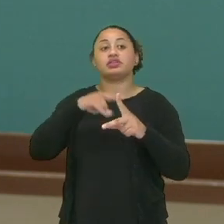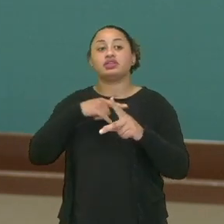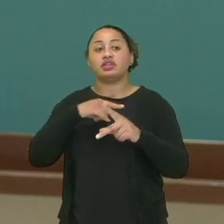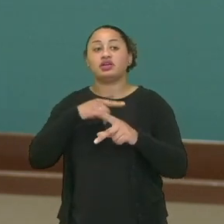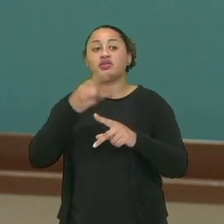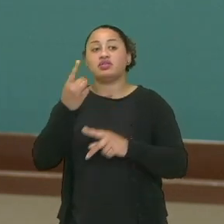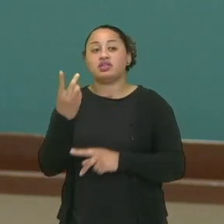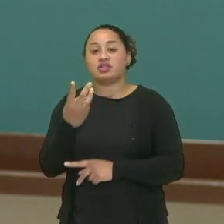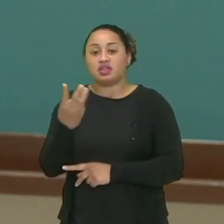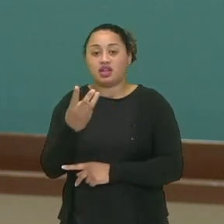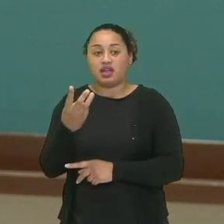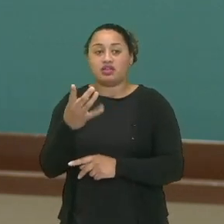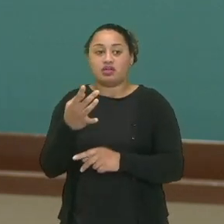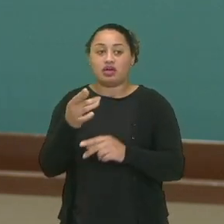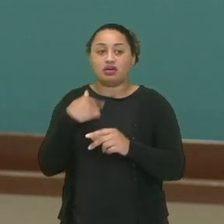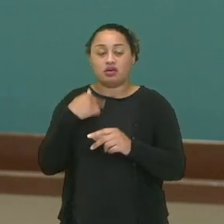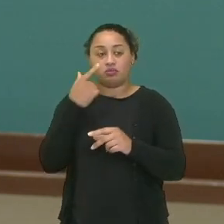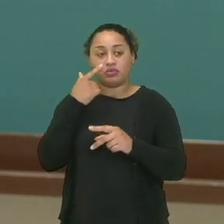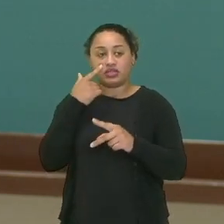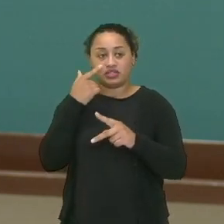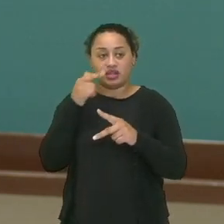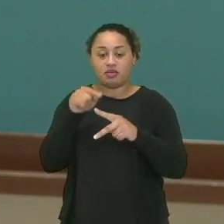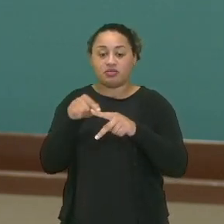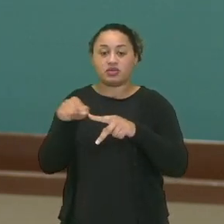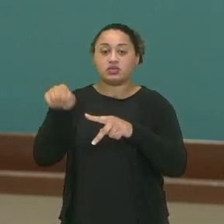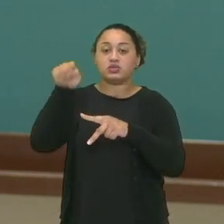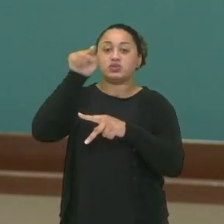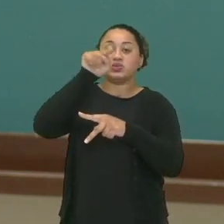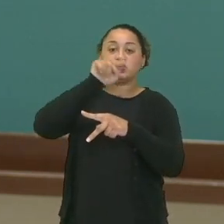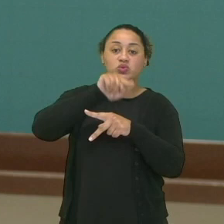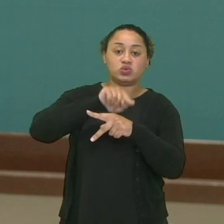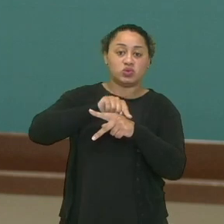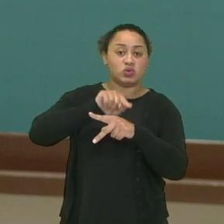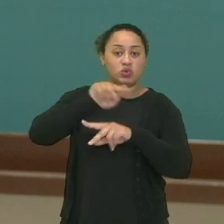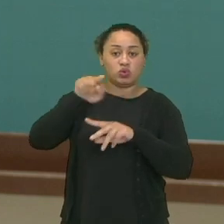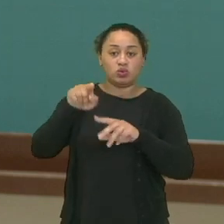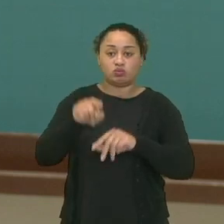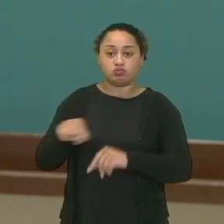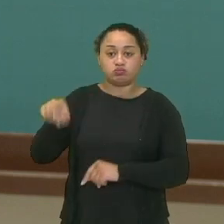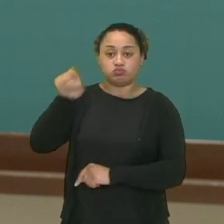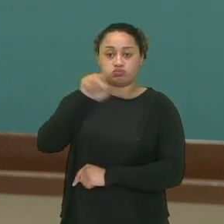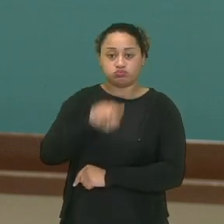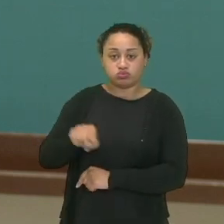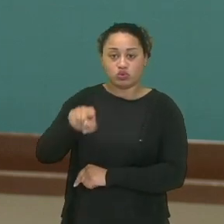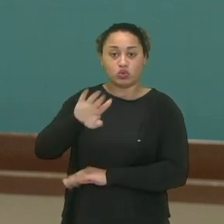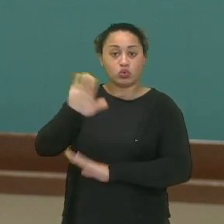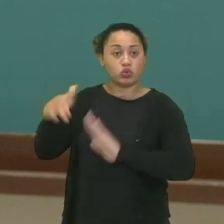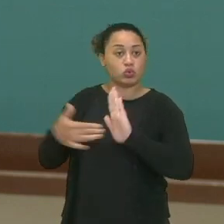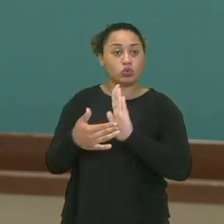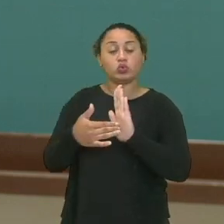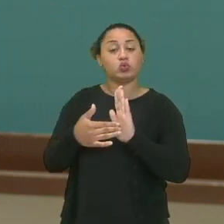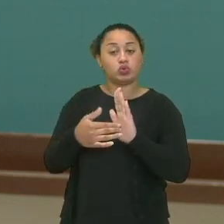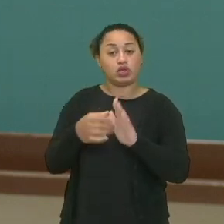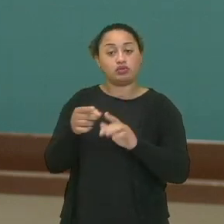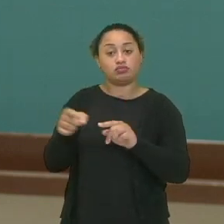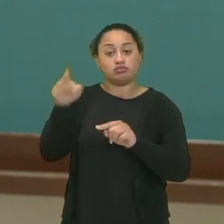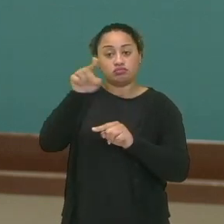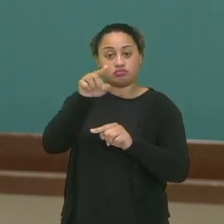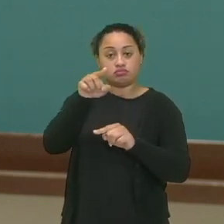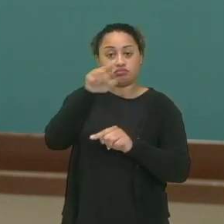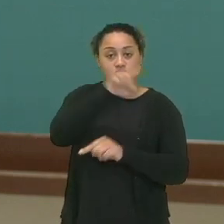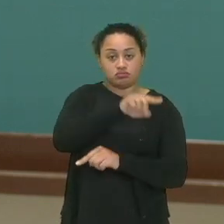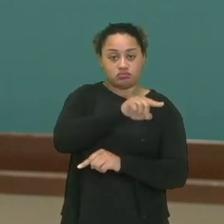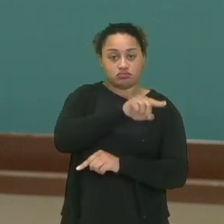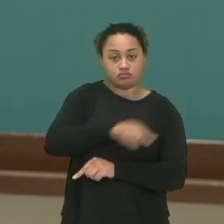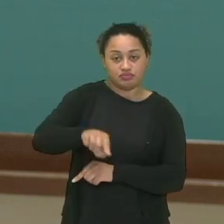Então, aqui, tá vendo que a volta em verdinho, ela não chegou a completar um giro completo, ela completou 3/4 de volta. Ou